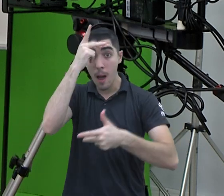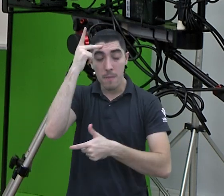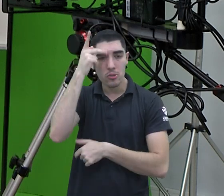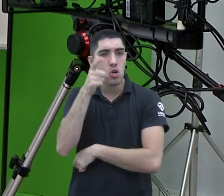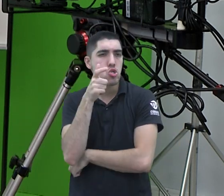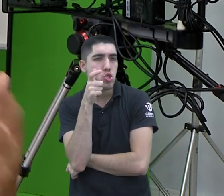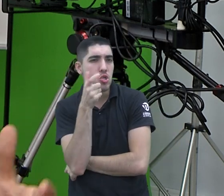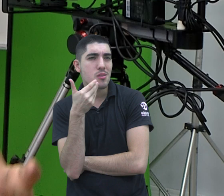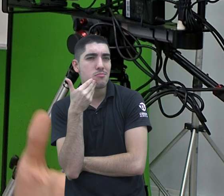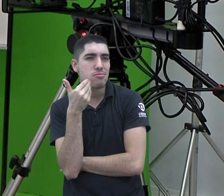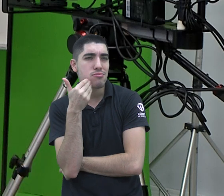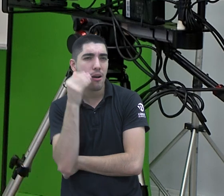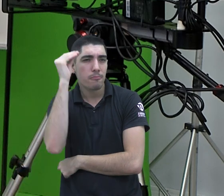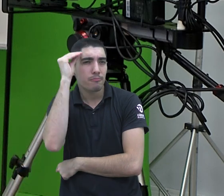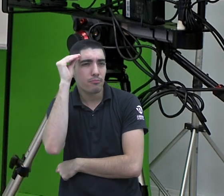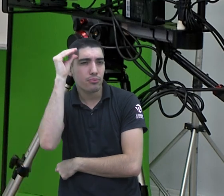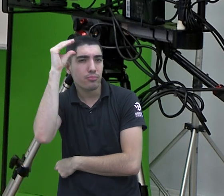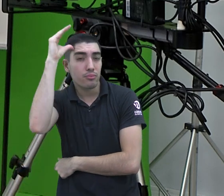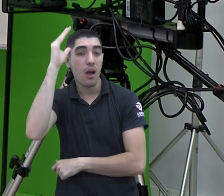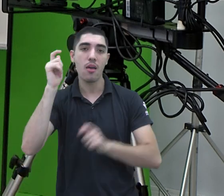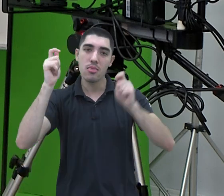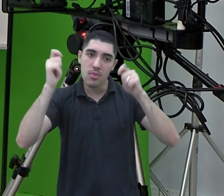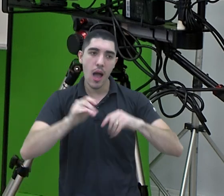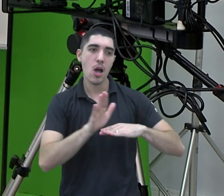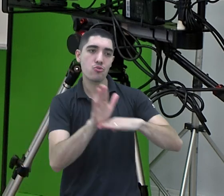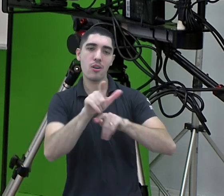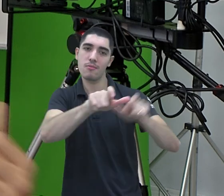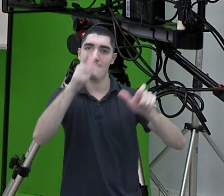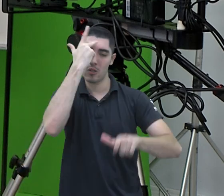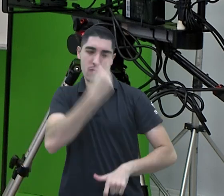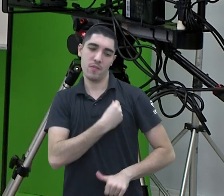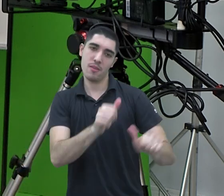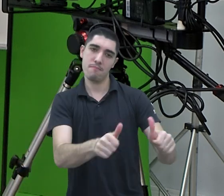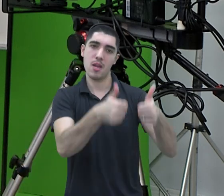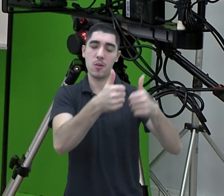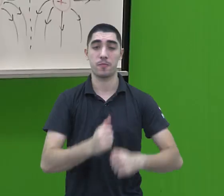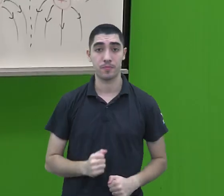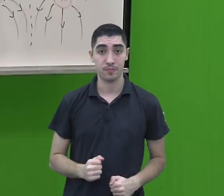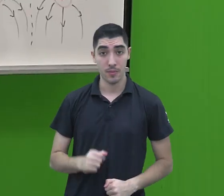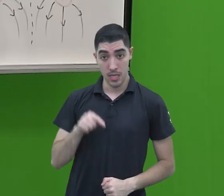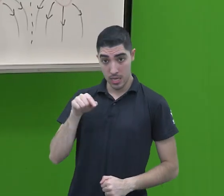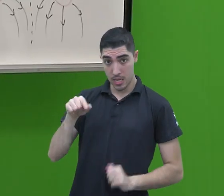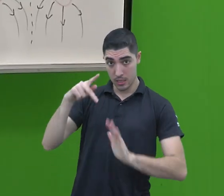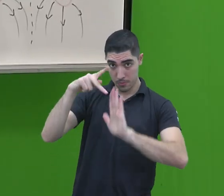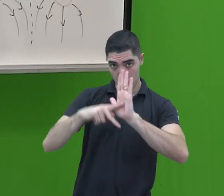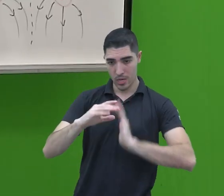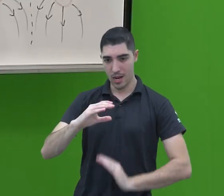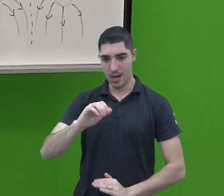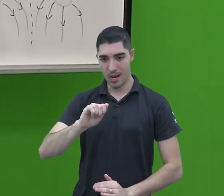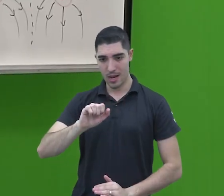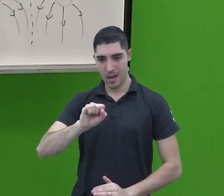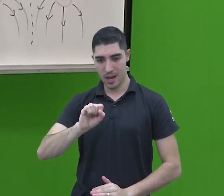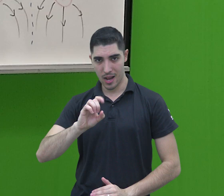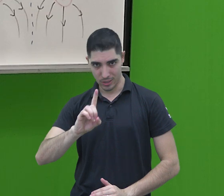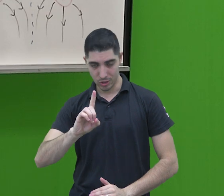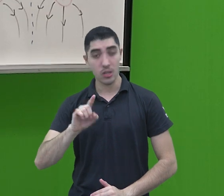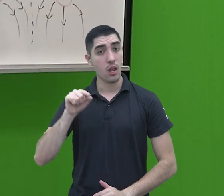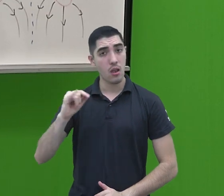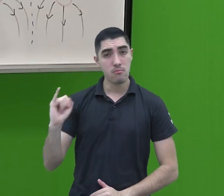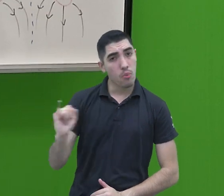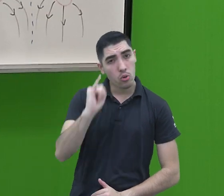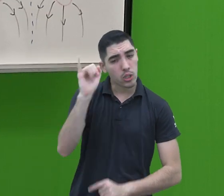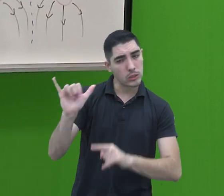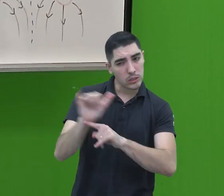televisão, esse acesso a esse conhecimento. É uma parceria fundamental para a gente conseguir impactar cada vez mais vidas. O Educage também é uma